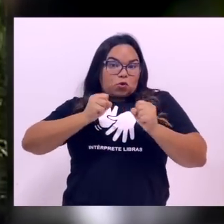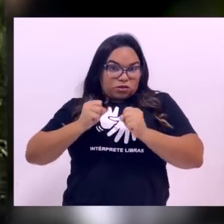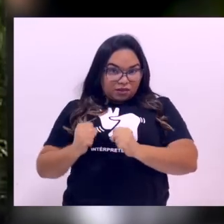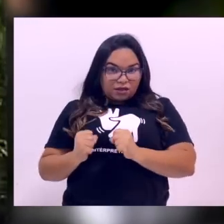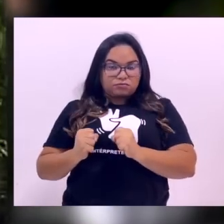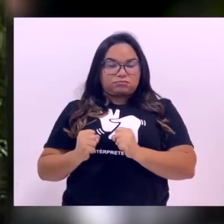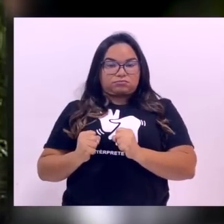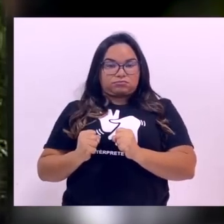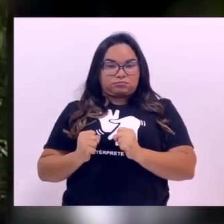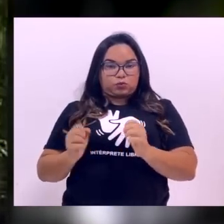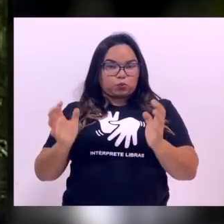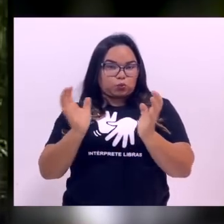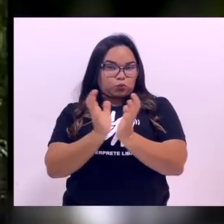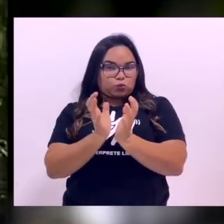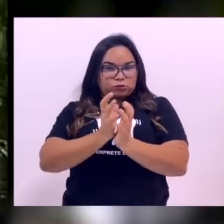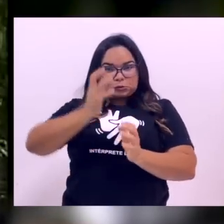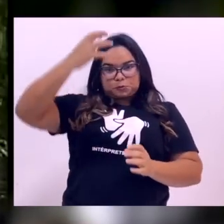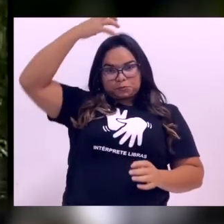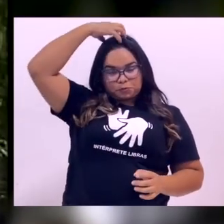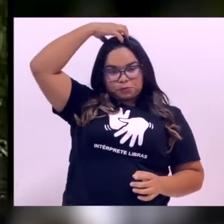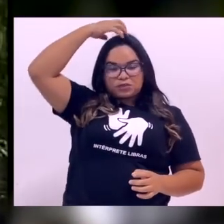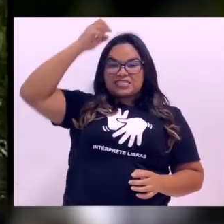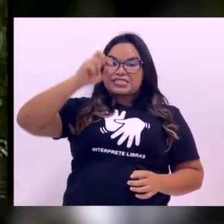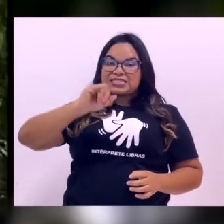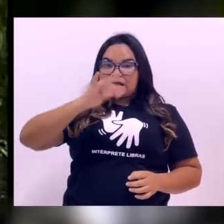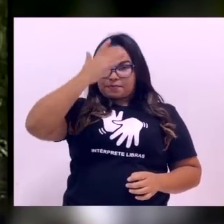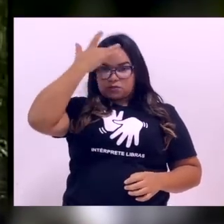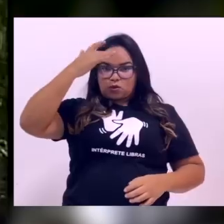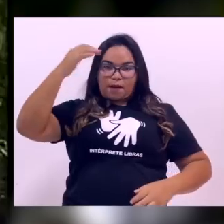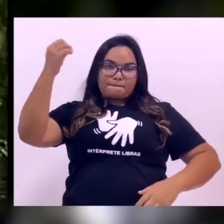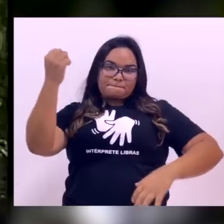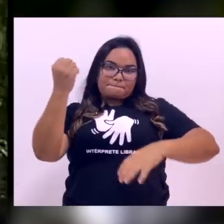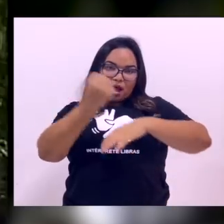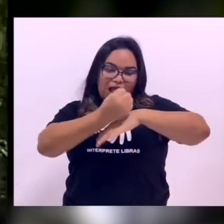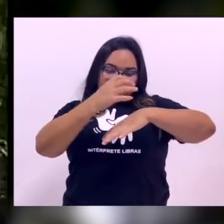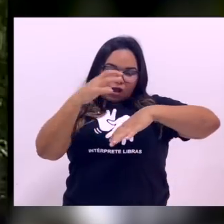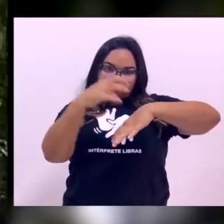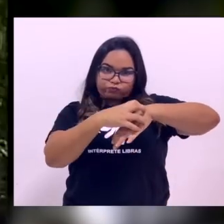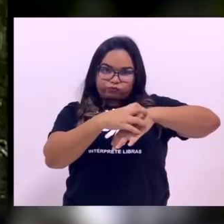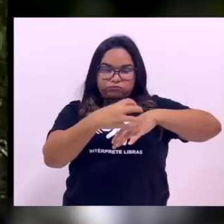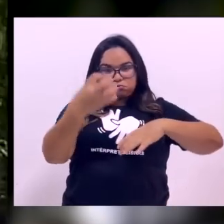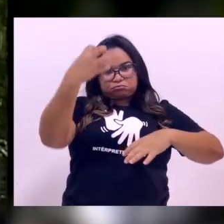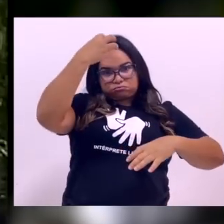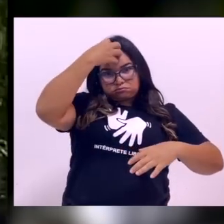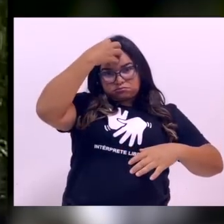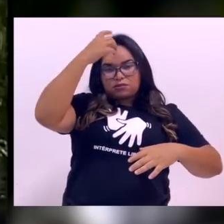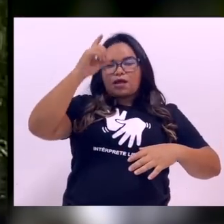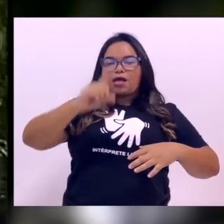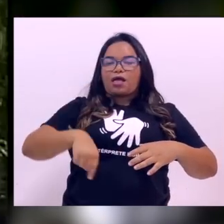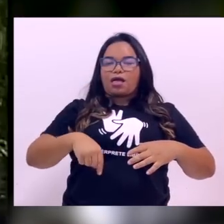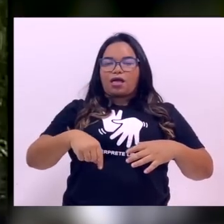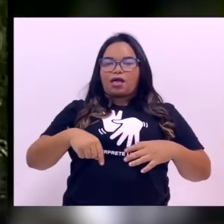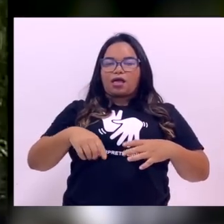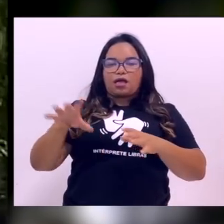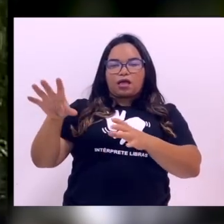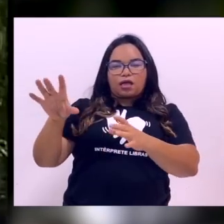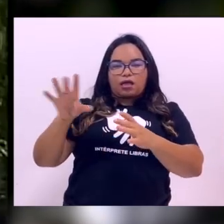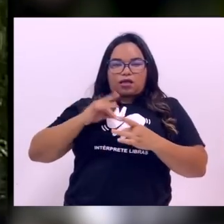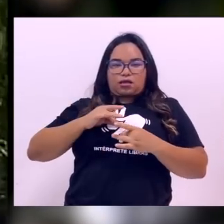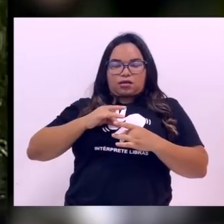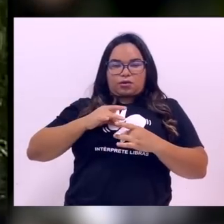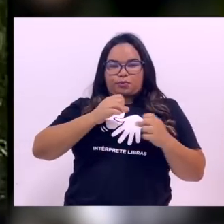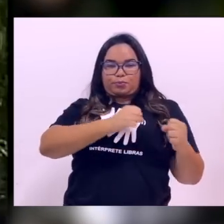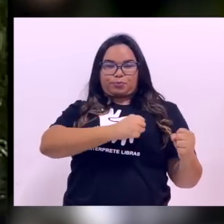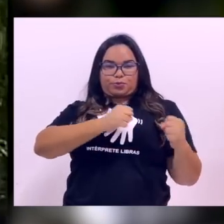de um reino. É isso, portanto, se alguém tem uma marca da besta, é porque tem a marca